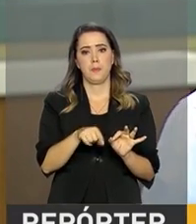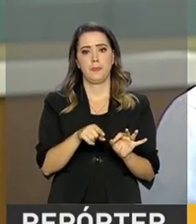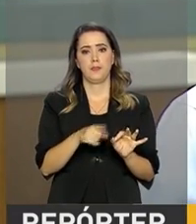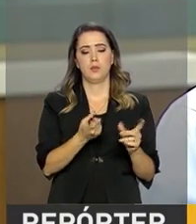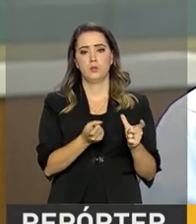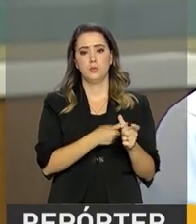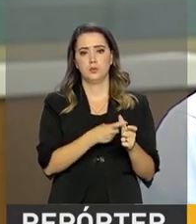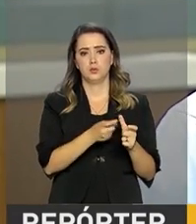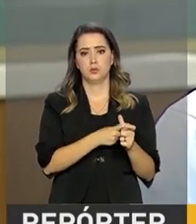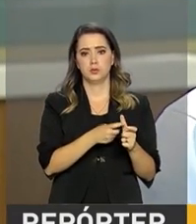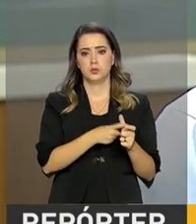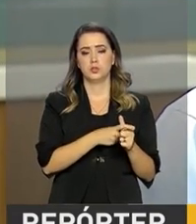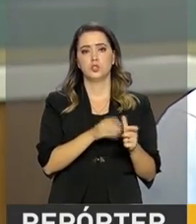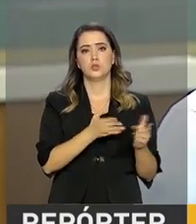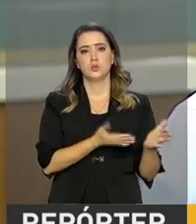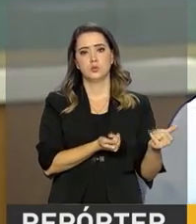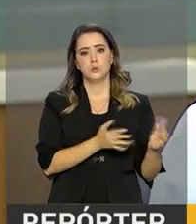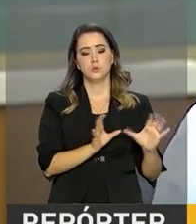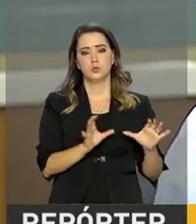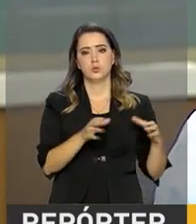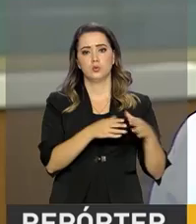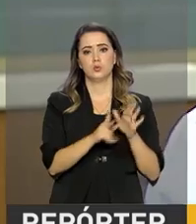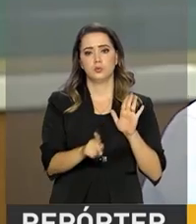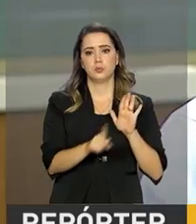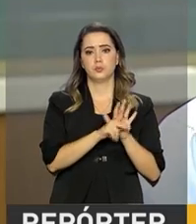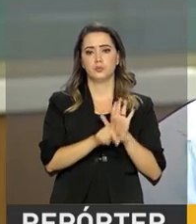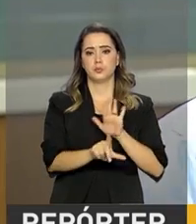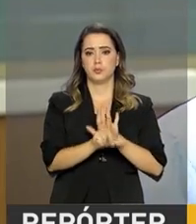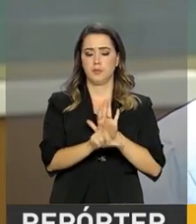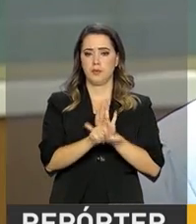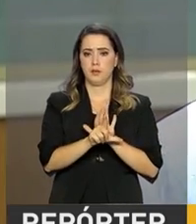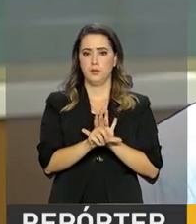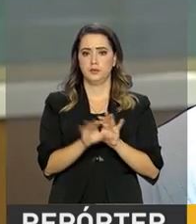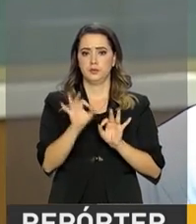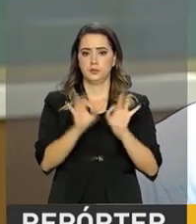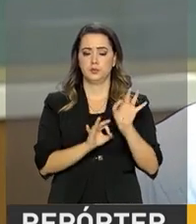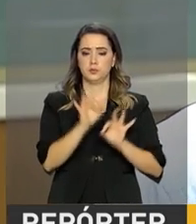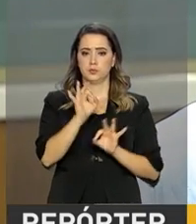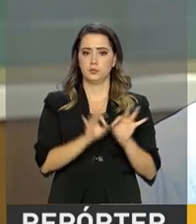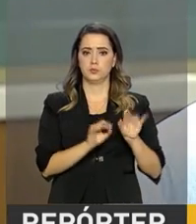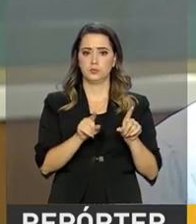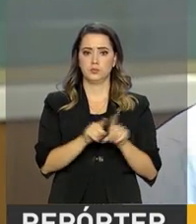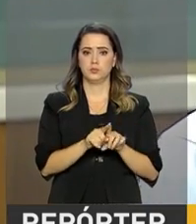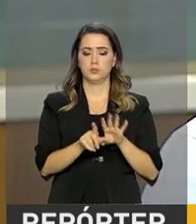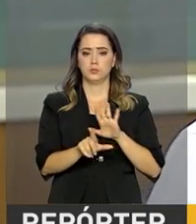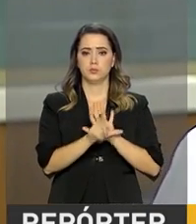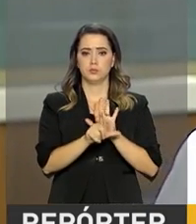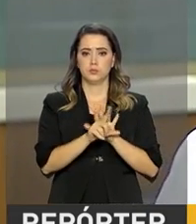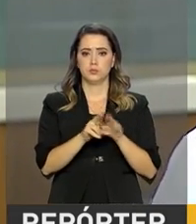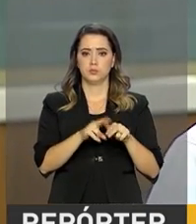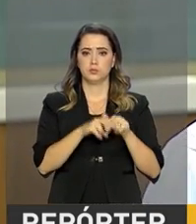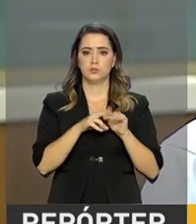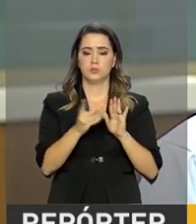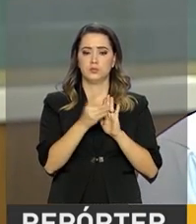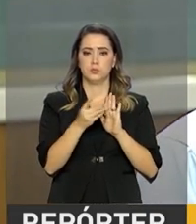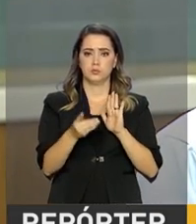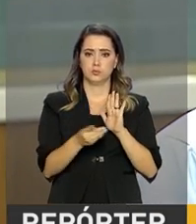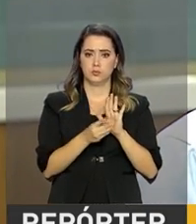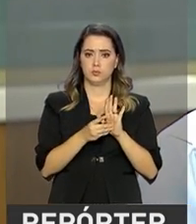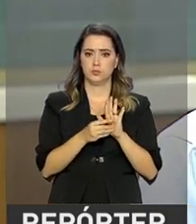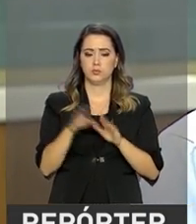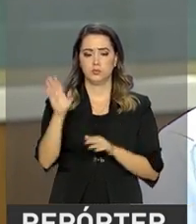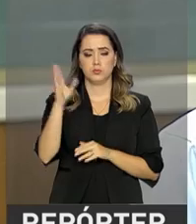sociais juventude da própria legislação regulamentando esse decreto é esta lei através desse decreto o